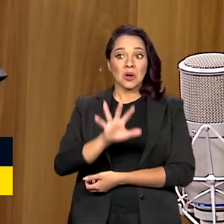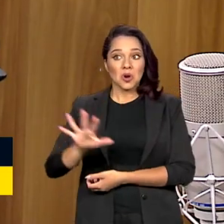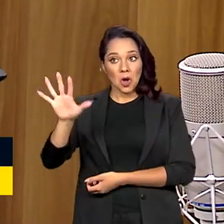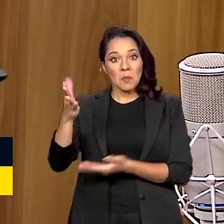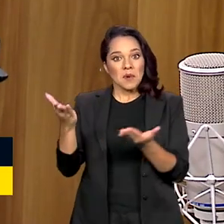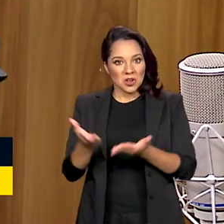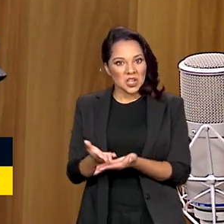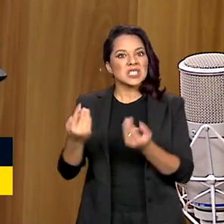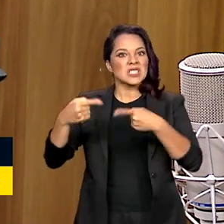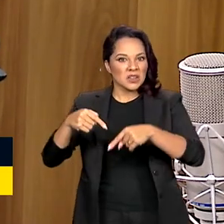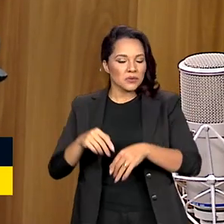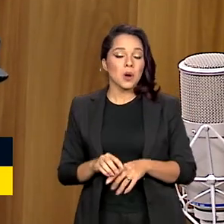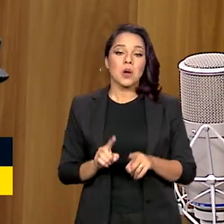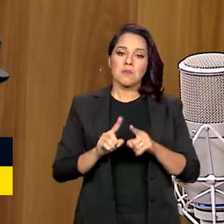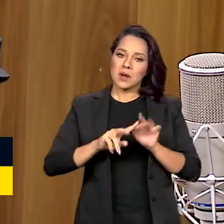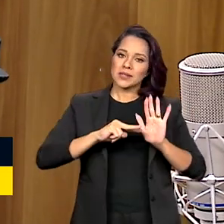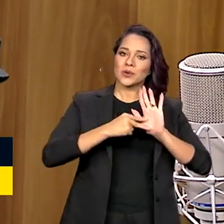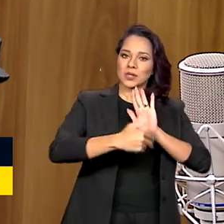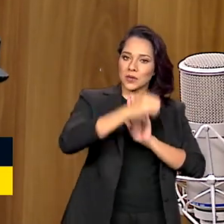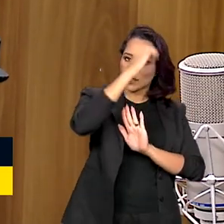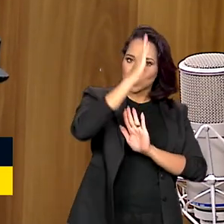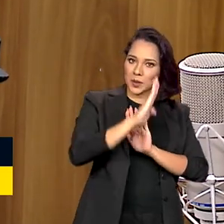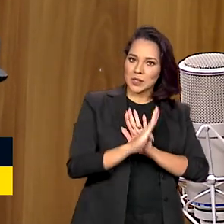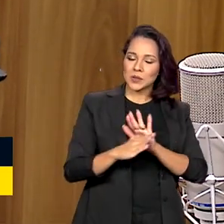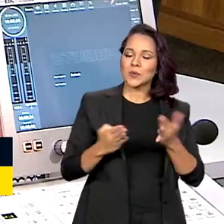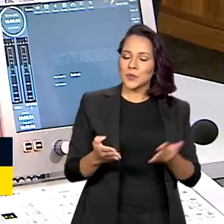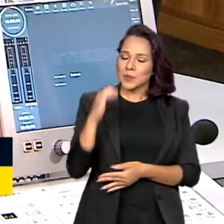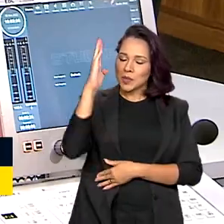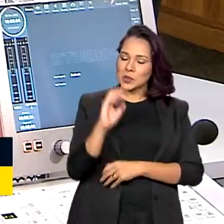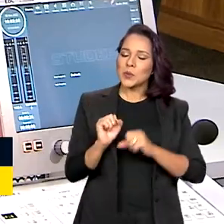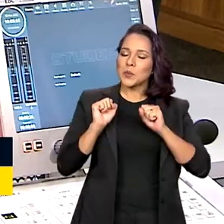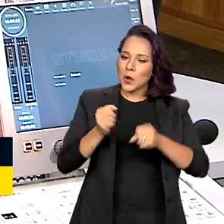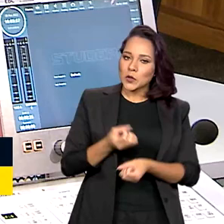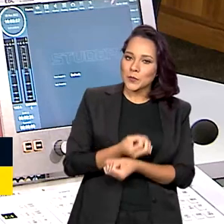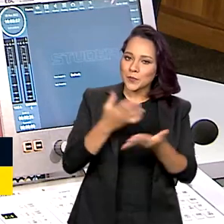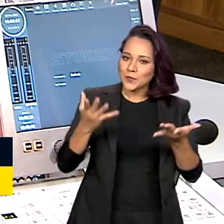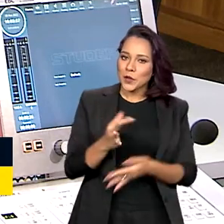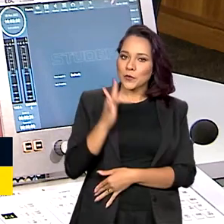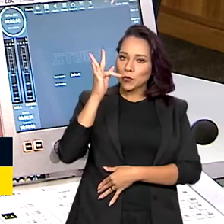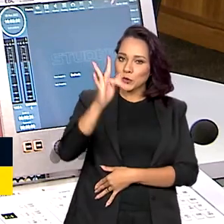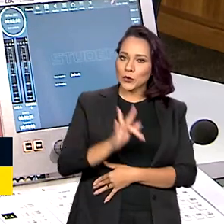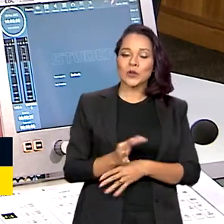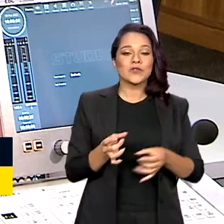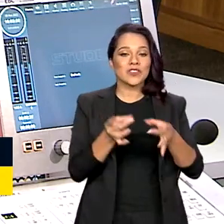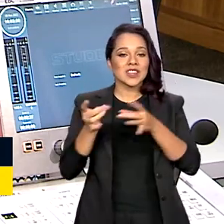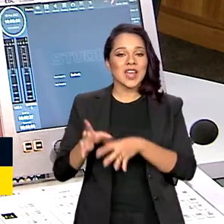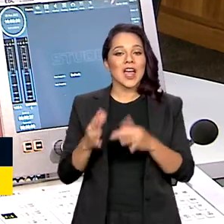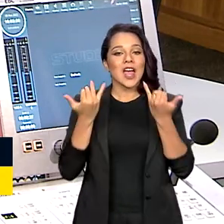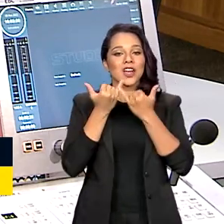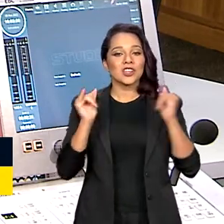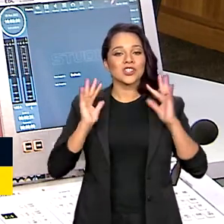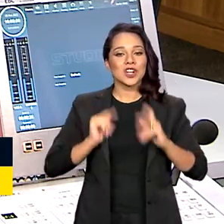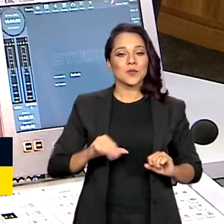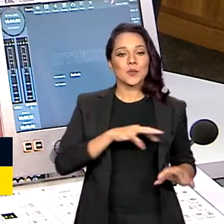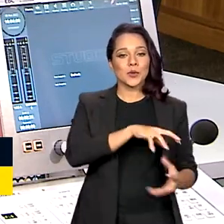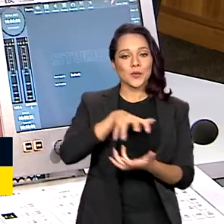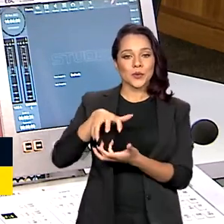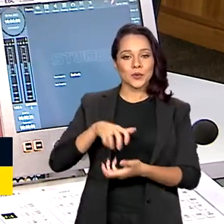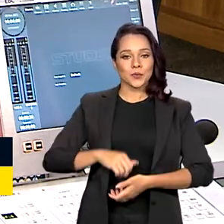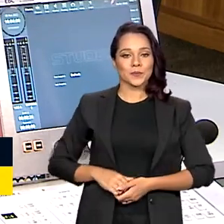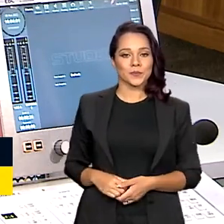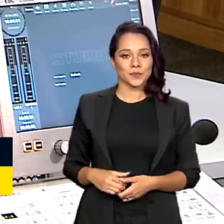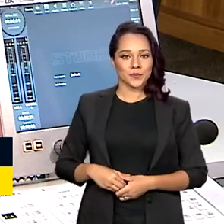passando hoje, mas que reflete no Brasil, e assim o Brasil pode ser fornecedor no futuro de energia limpa para o mundo.